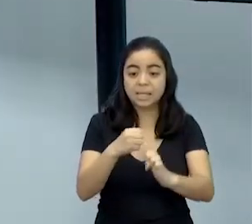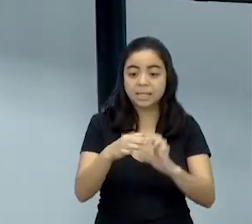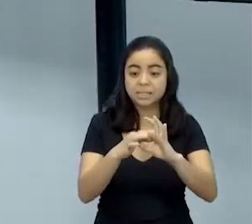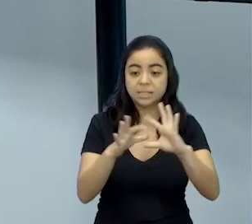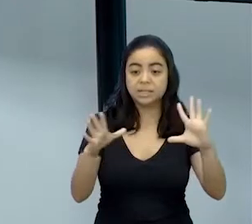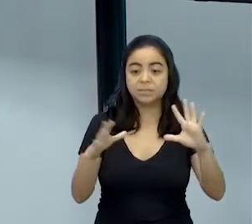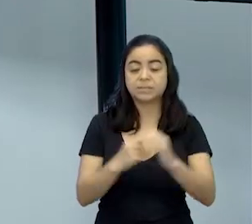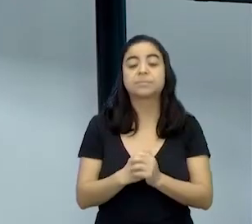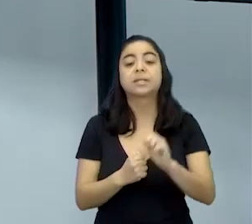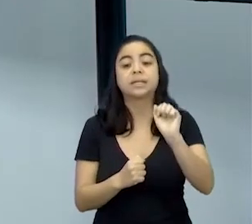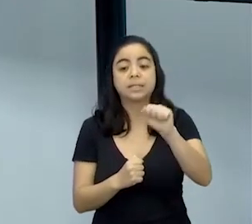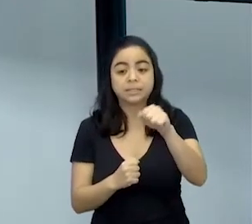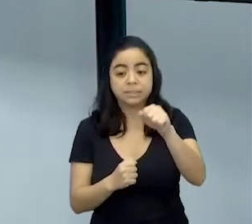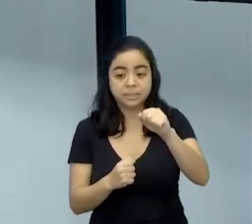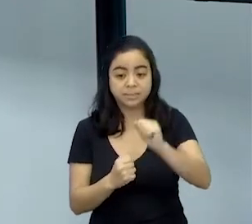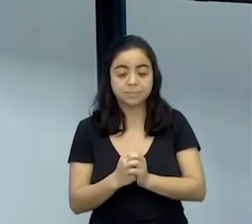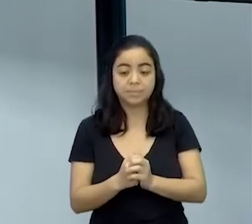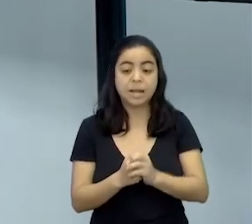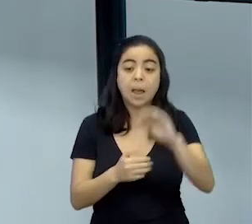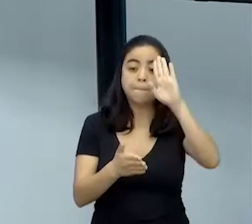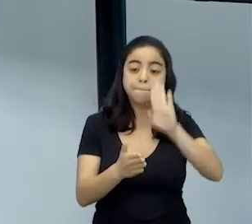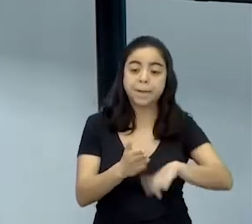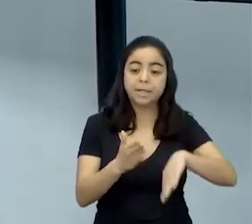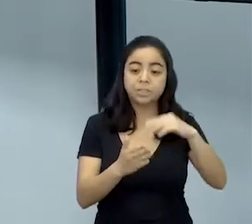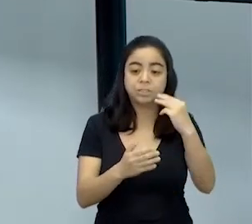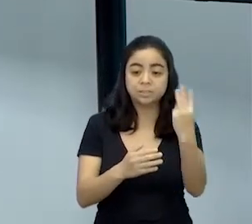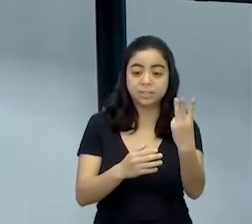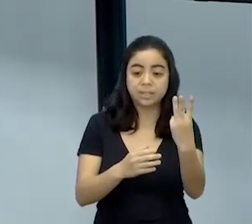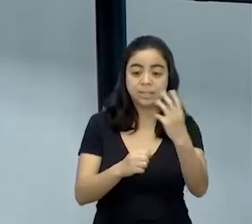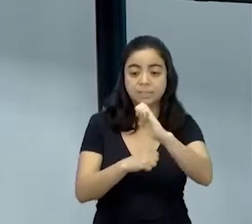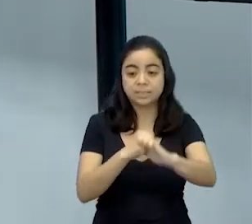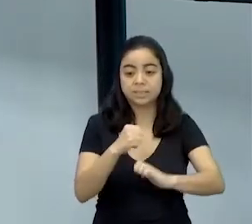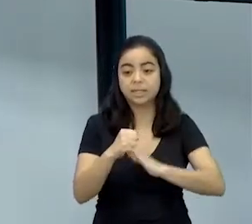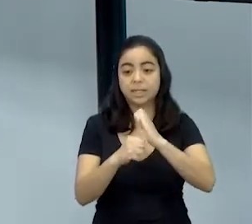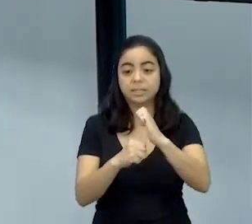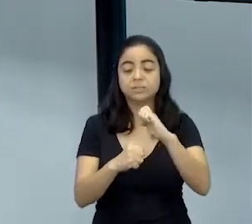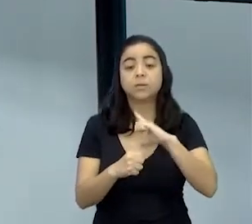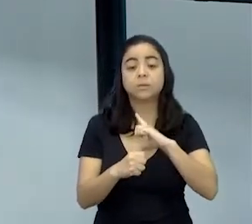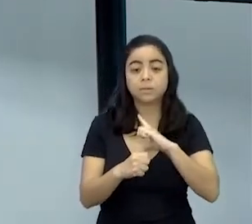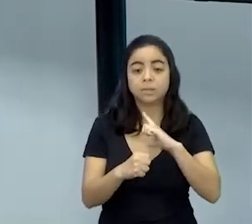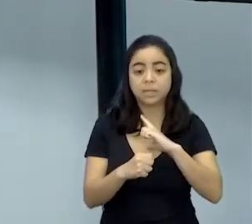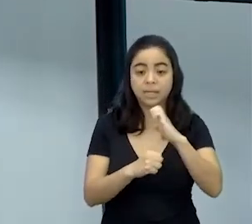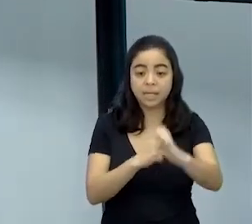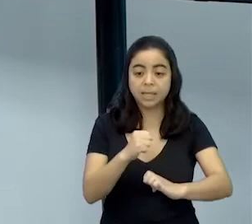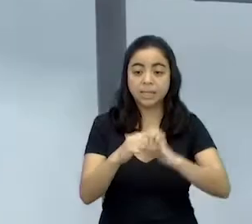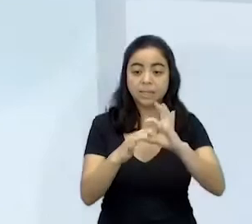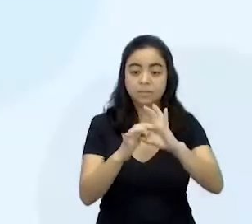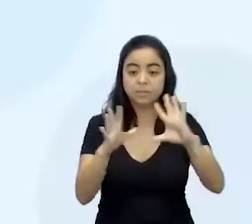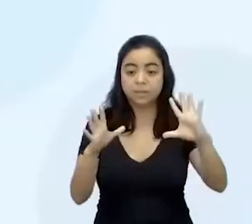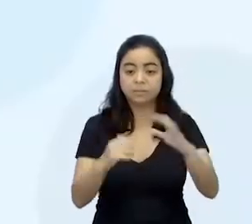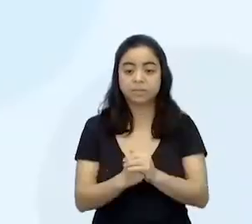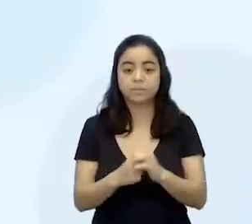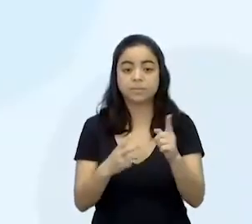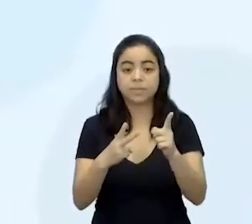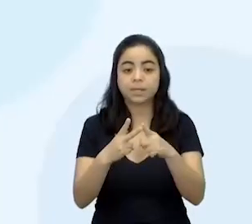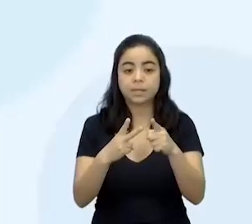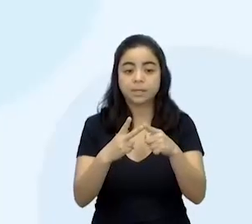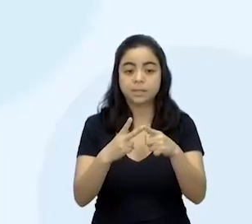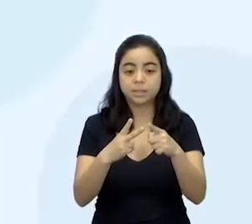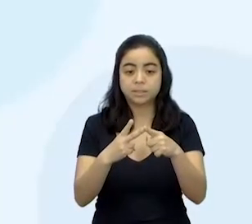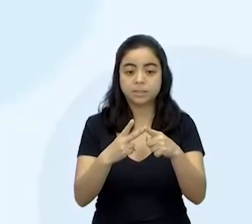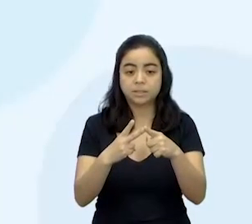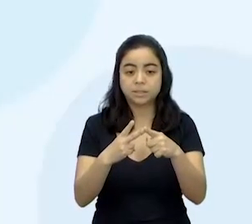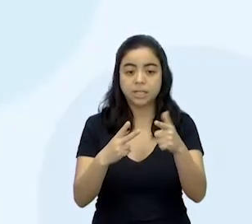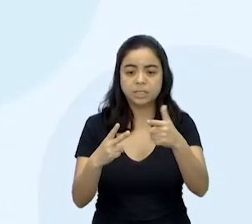elétrons entre 1 e 3 elétrons na última camada, então a gente fala que tem elétrons livres, ok? Na ligação covalente, não